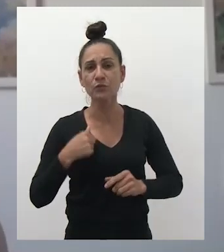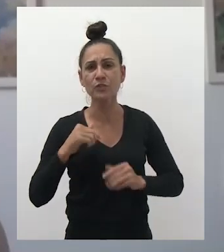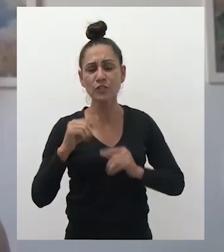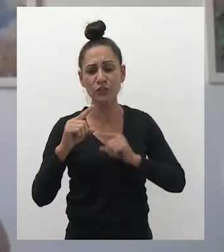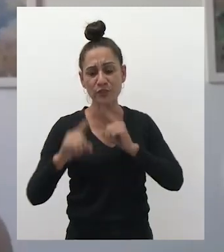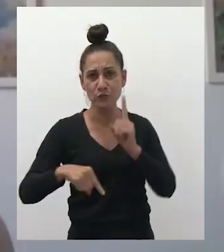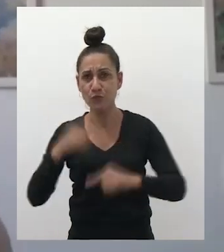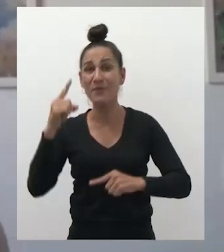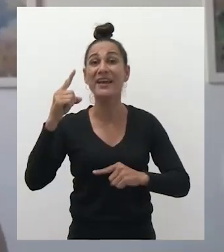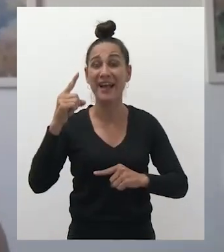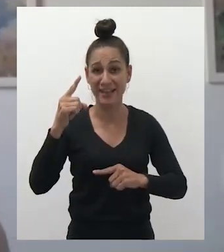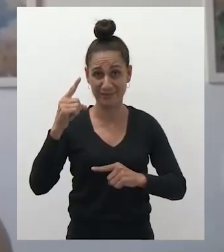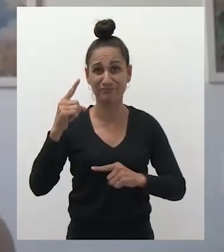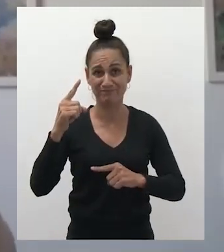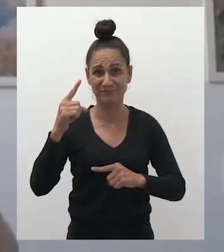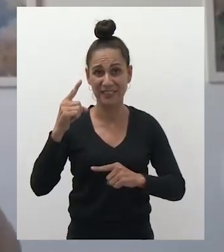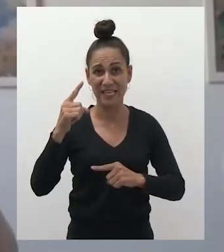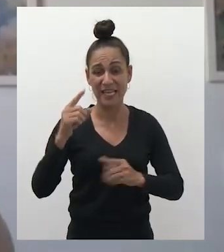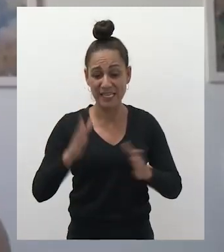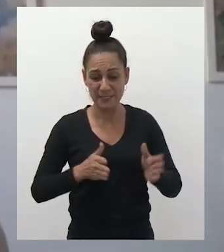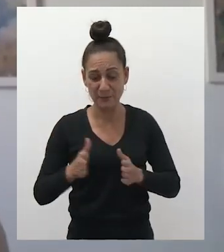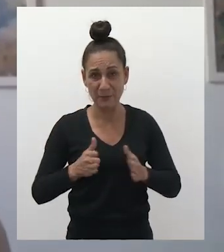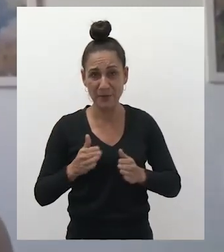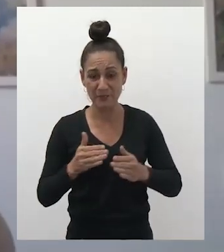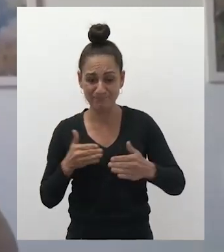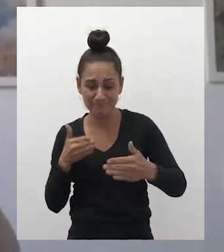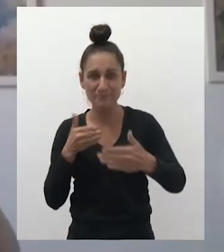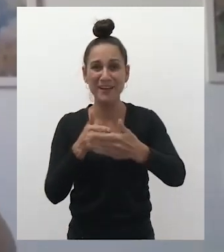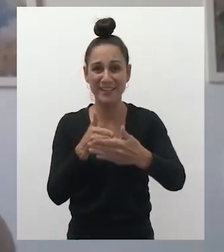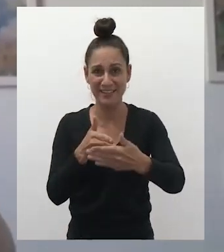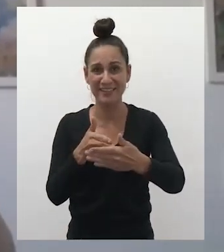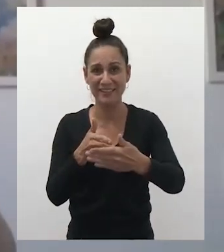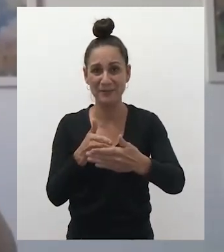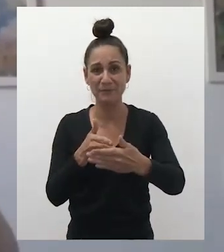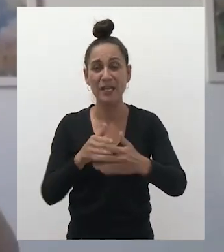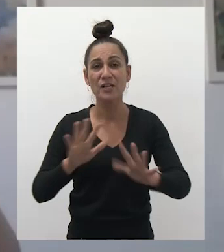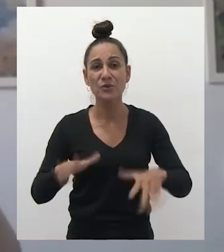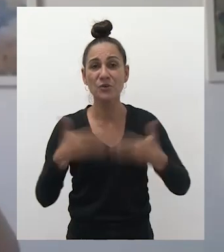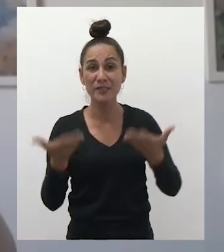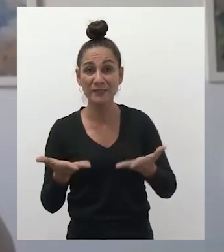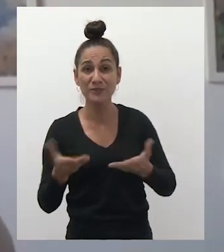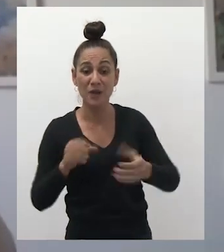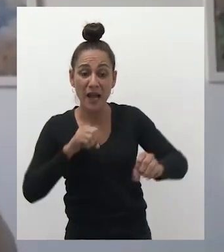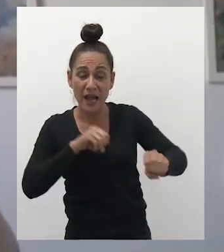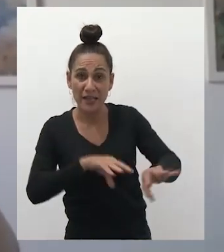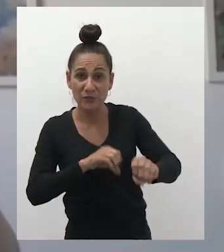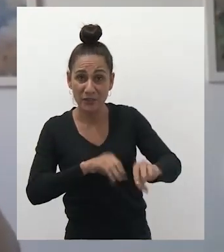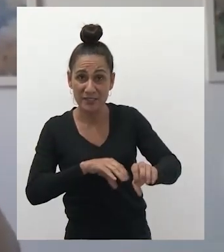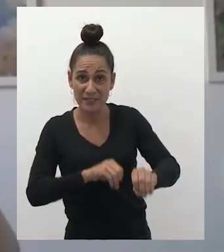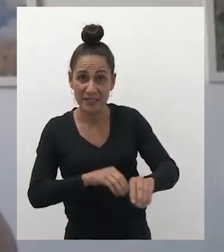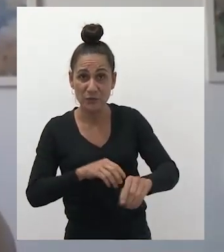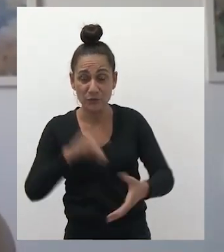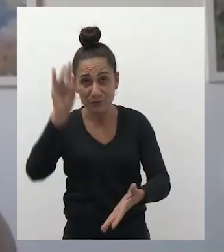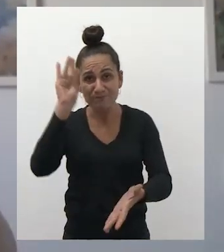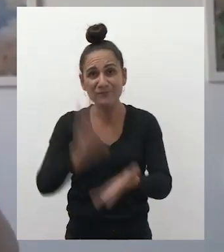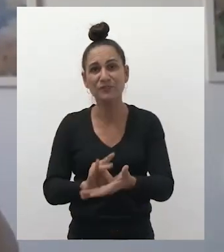em grande medida esse primeiro obstáculo, quando a educação for uma